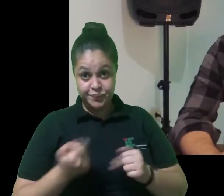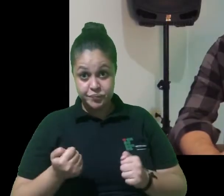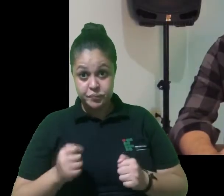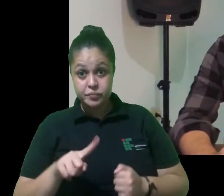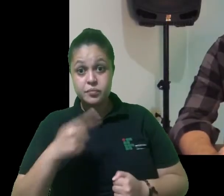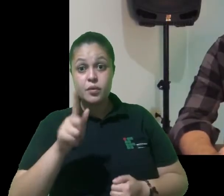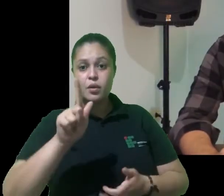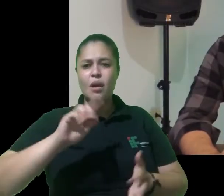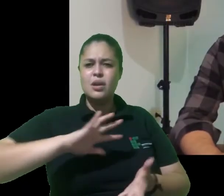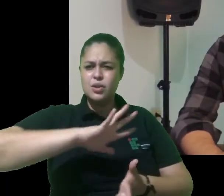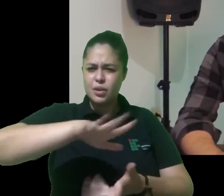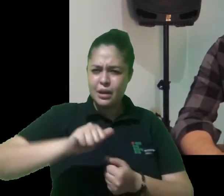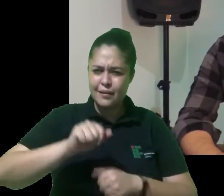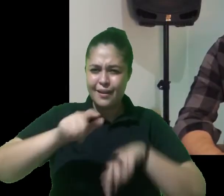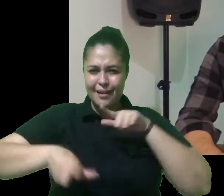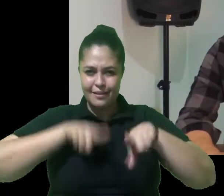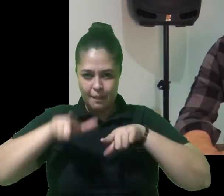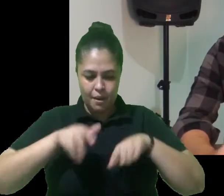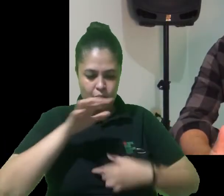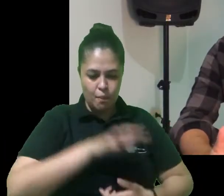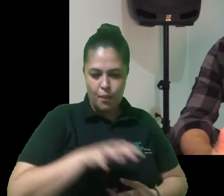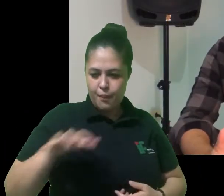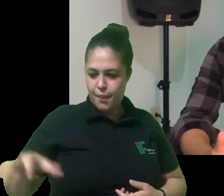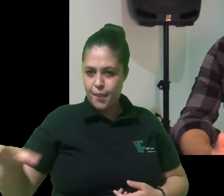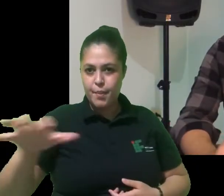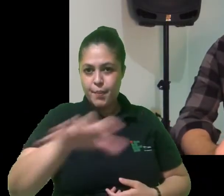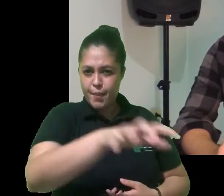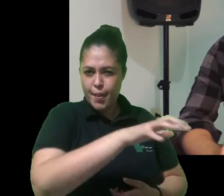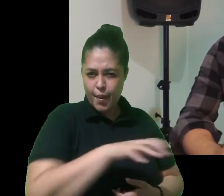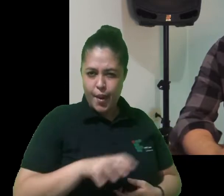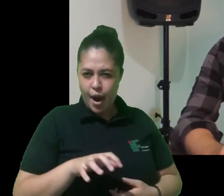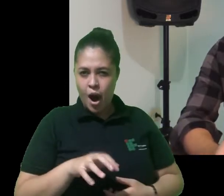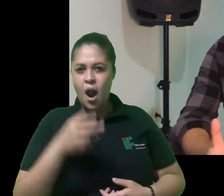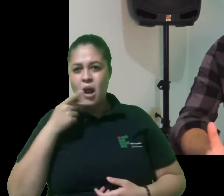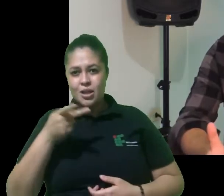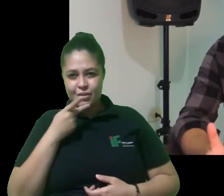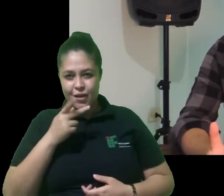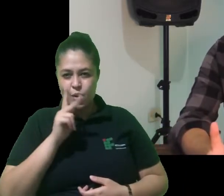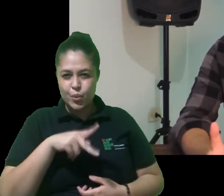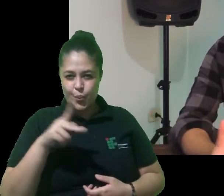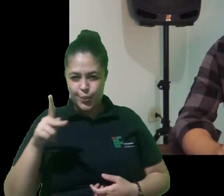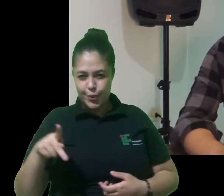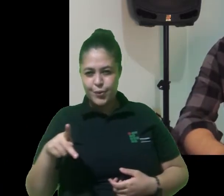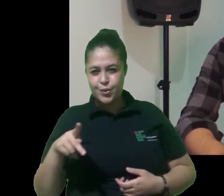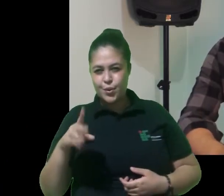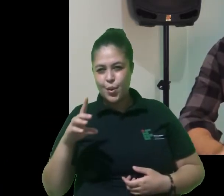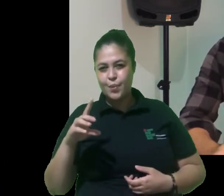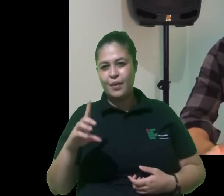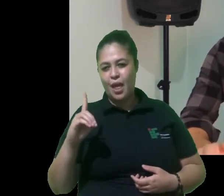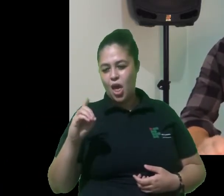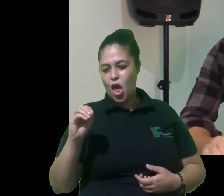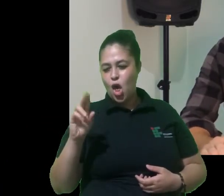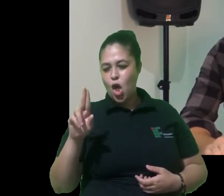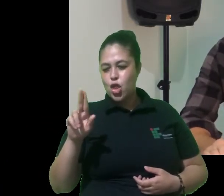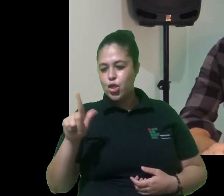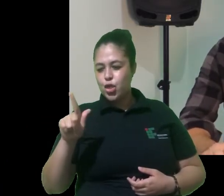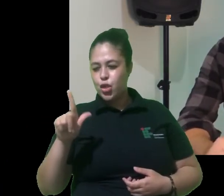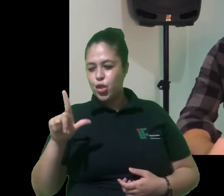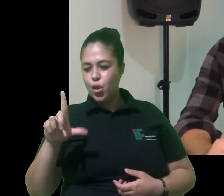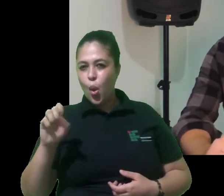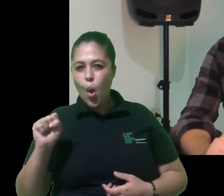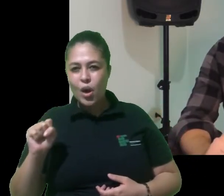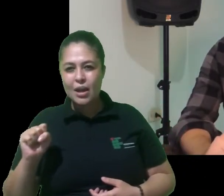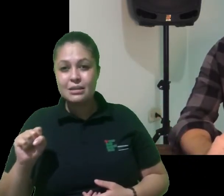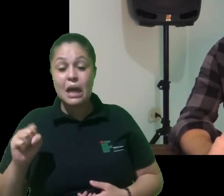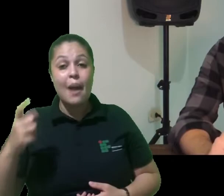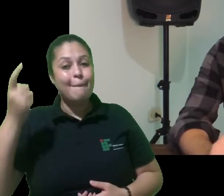Portanto, quando a geografia trabalha o território, digamos, segundo o pensamento do professor Douglas Santos, é um nível de